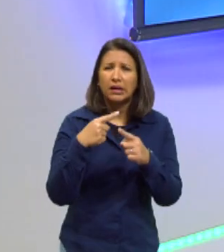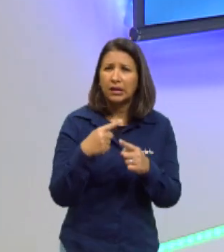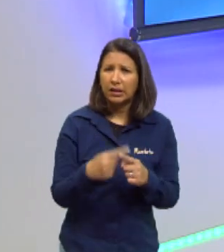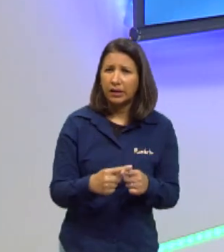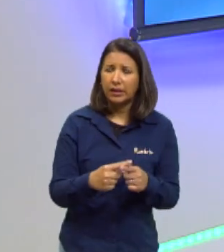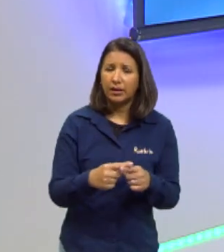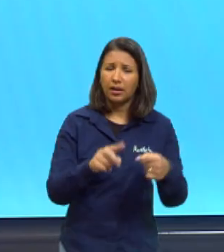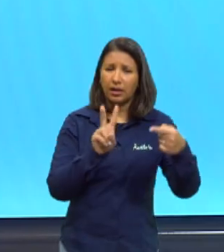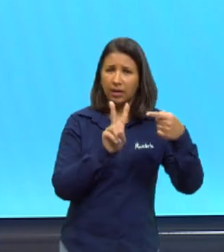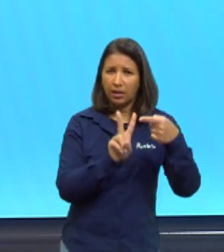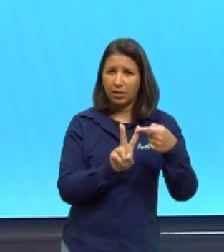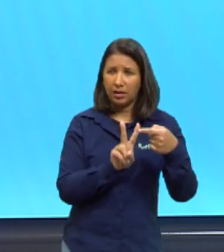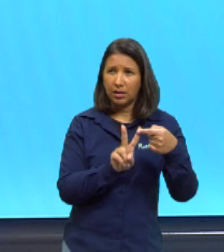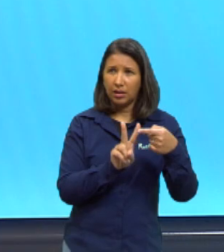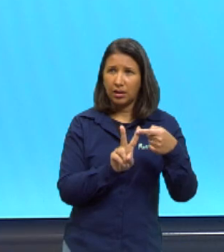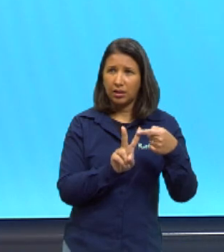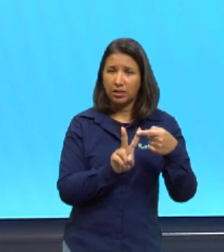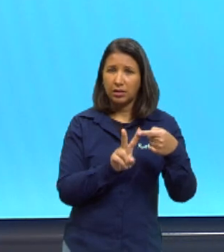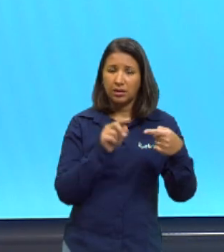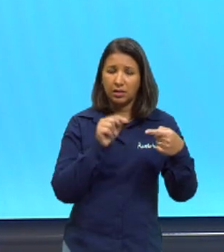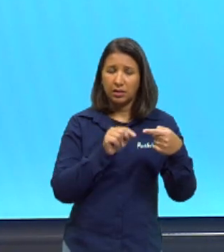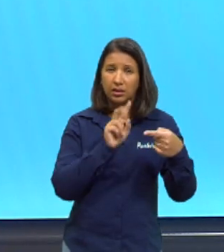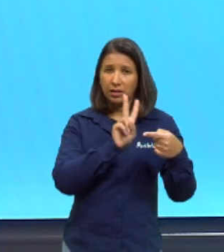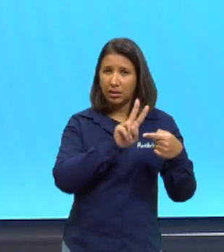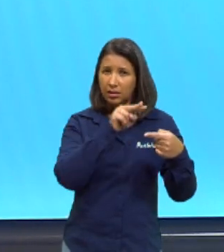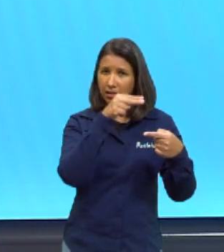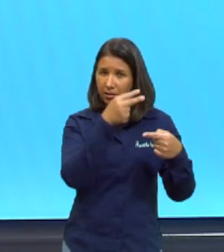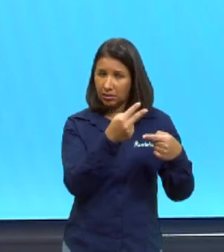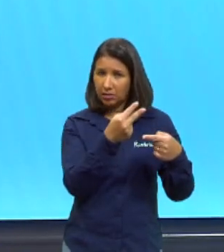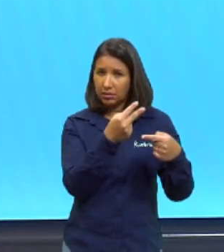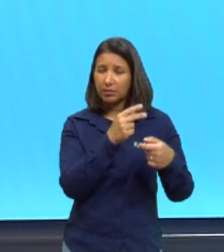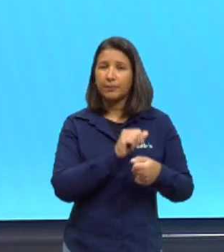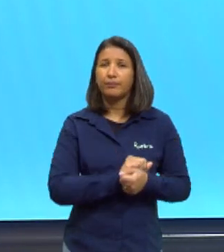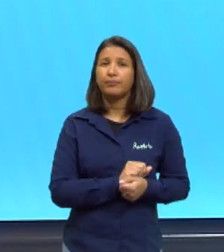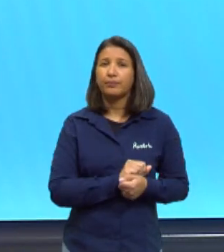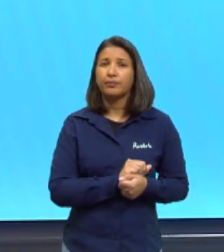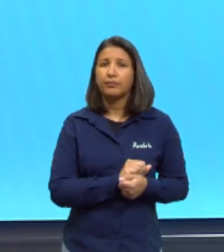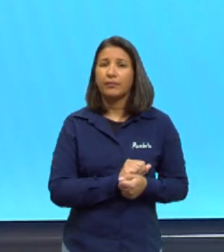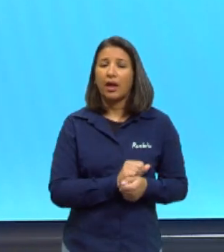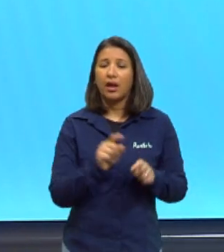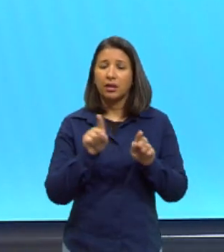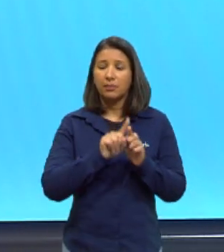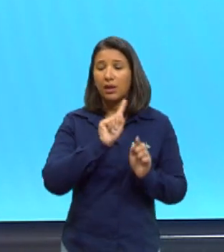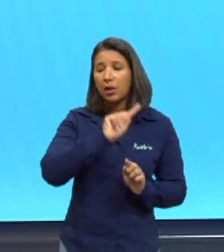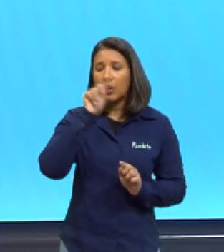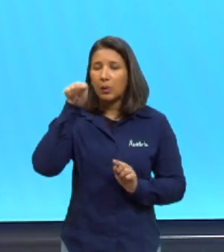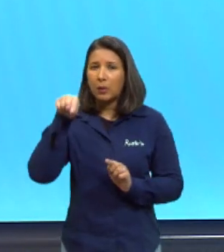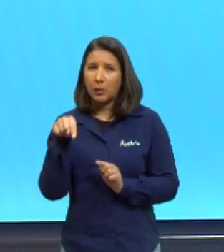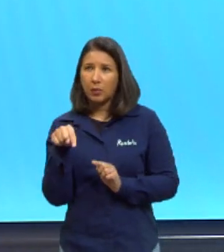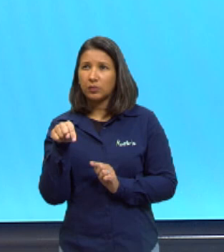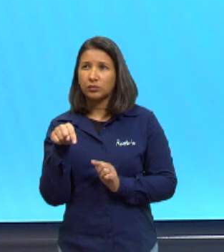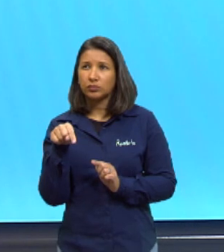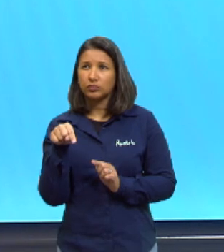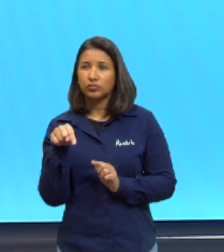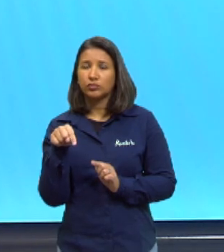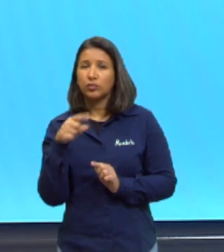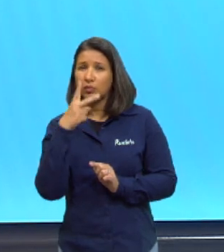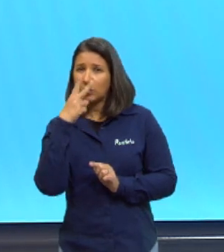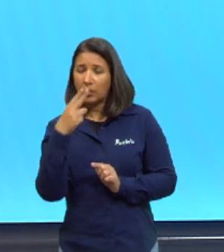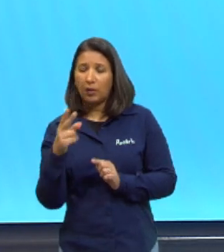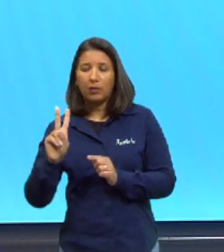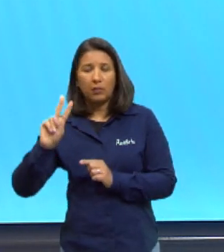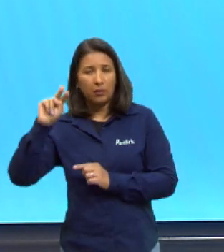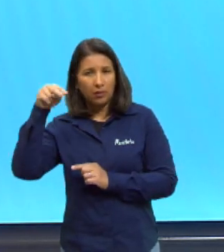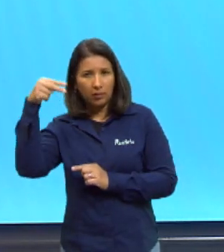esta raiz aqui, ela é quadrada, e eu vou elevar o outro lado do sinal da igualdade também